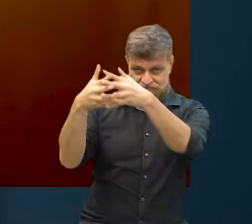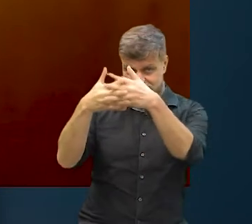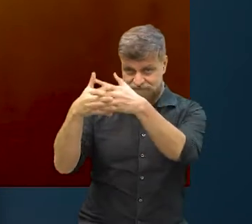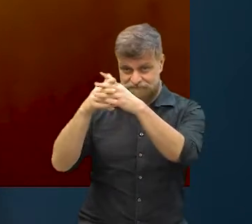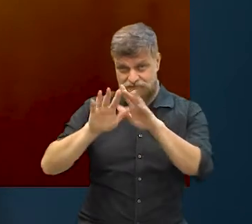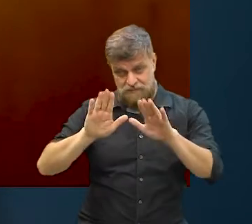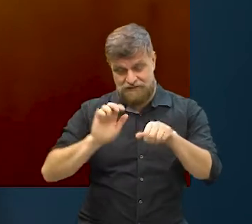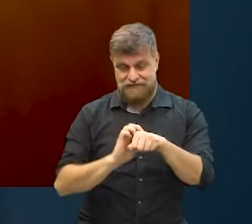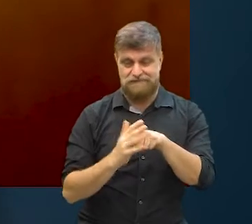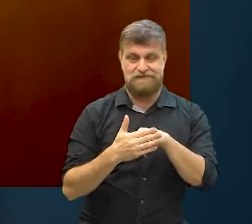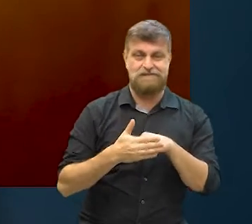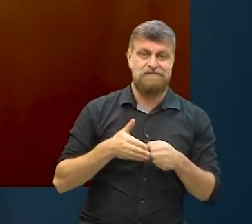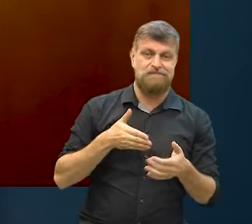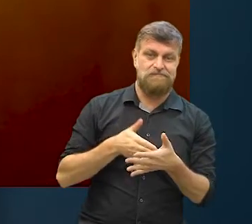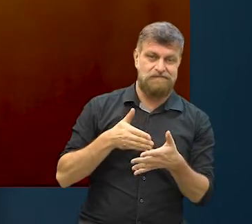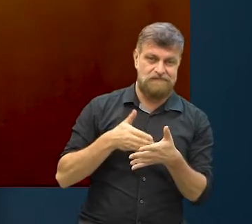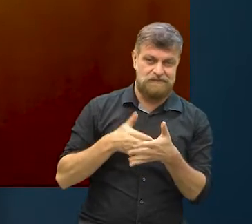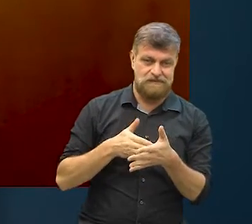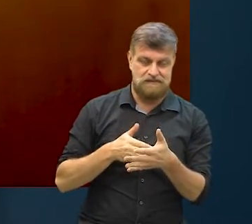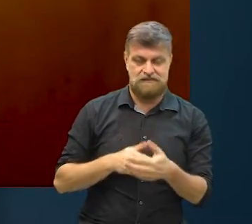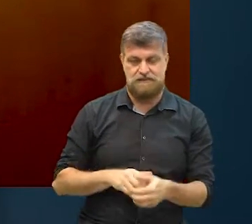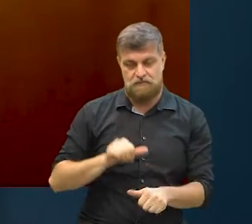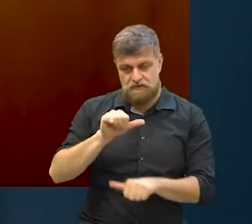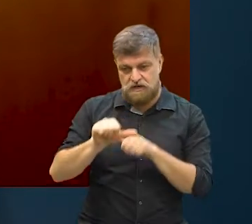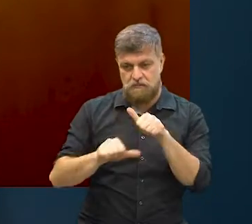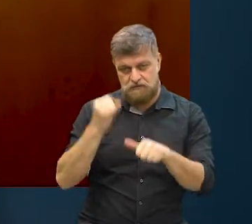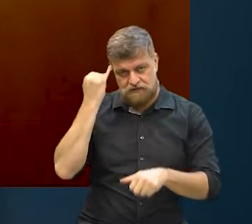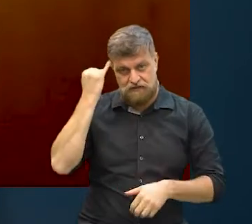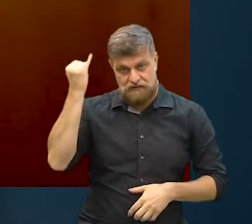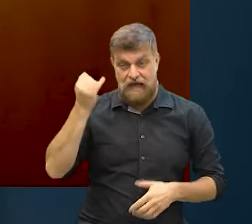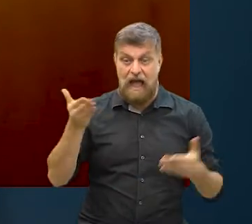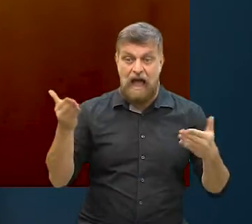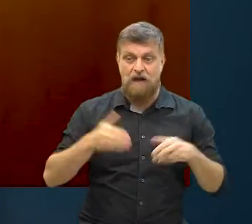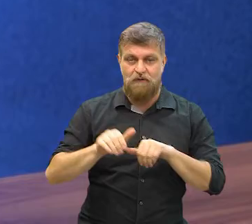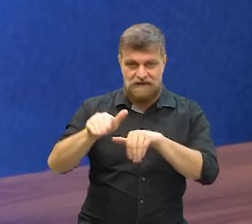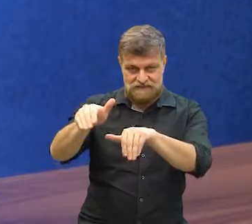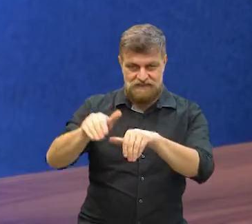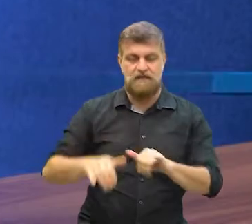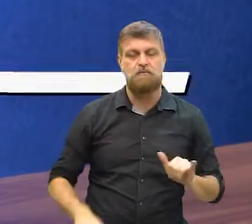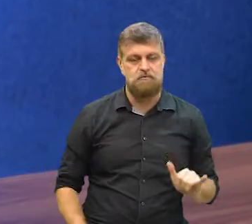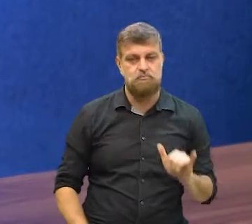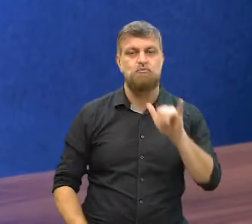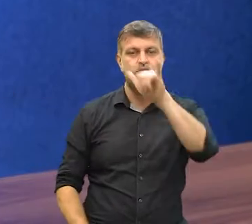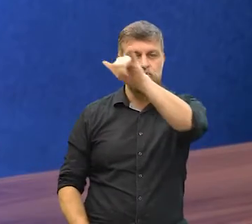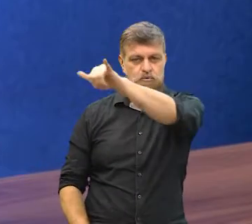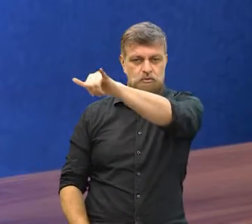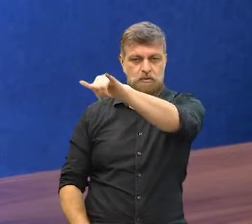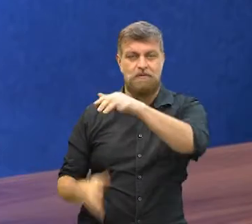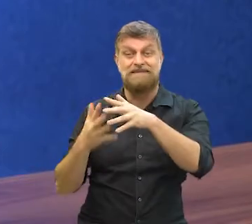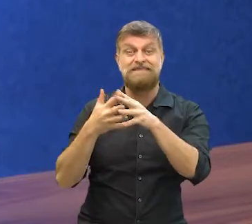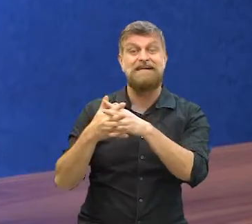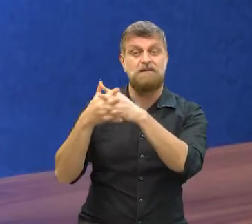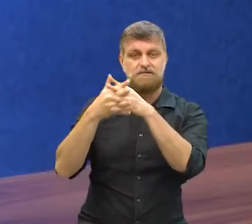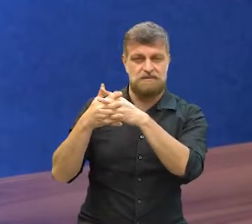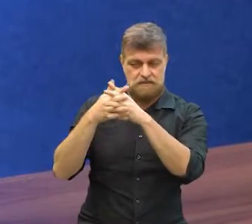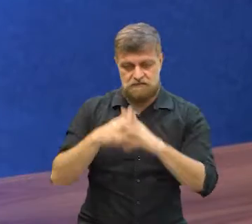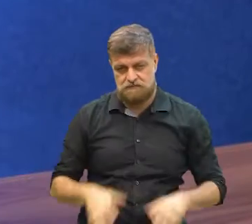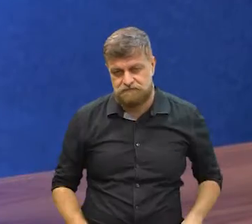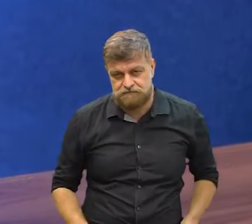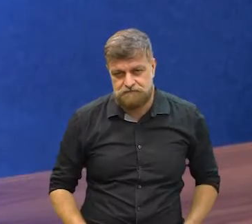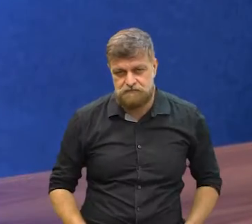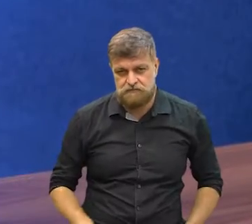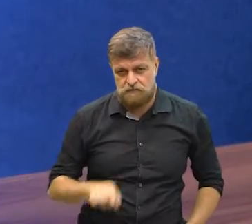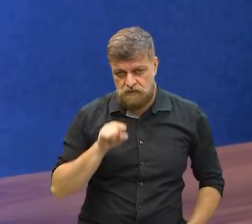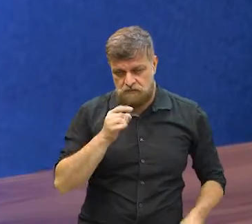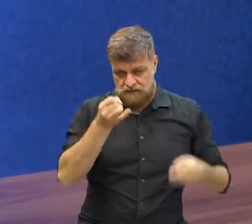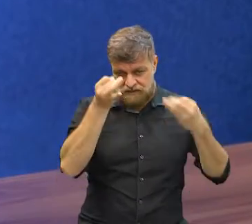devido à pandemia, então teve que mudar alguns planos, mas agora em setembro eu vou. Já que você falou da pandemia e a gente